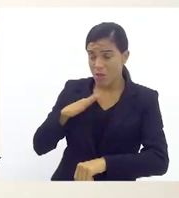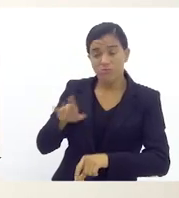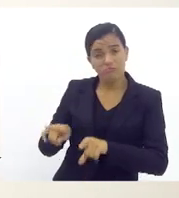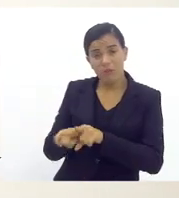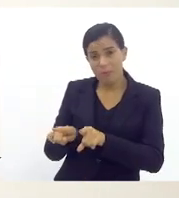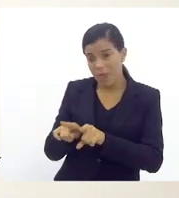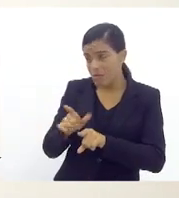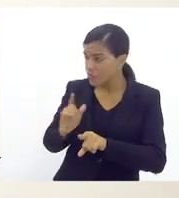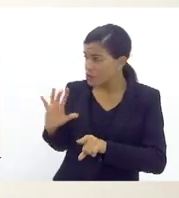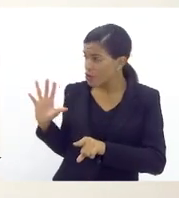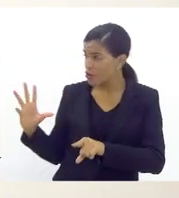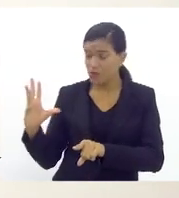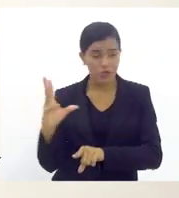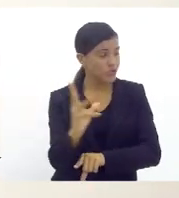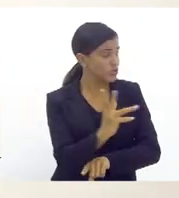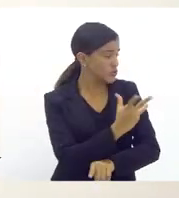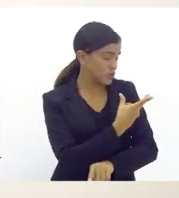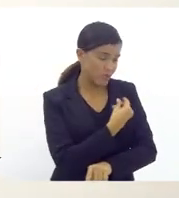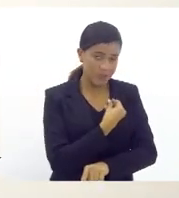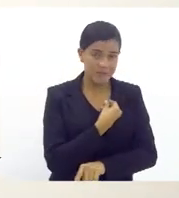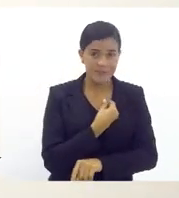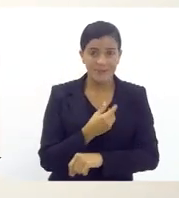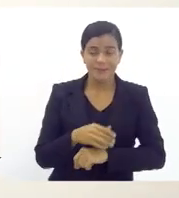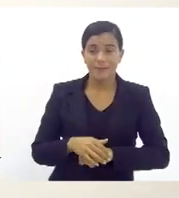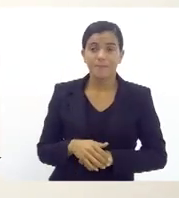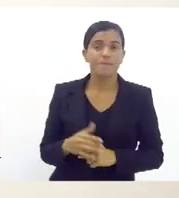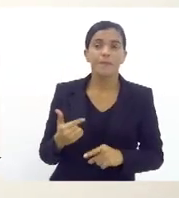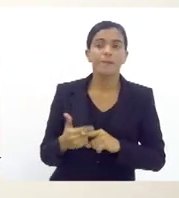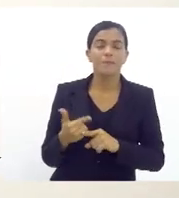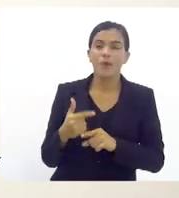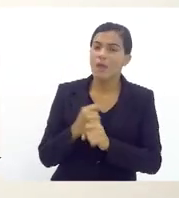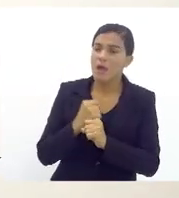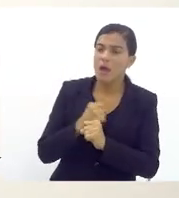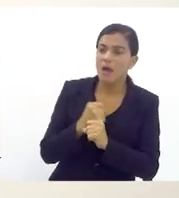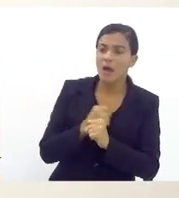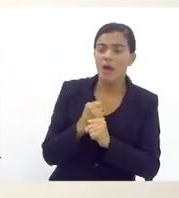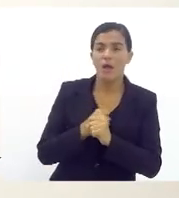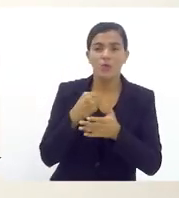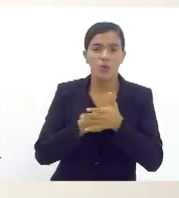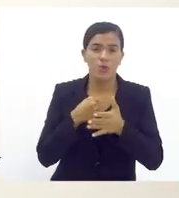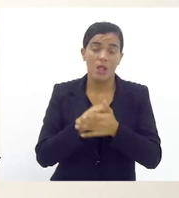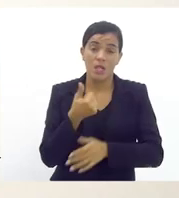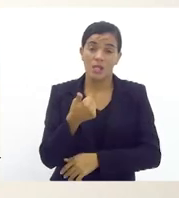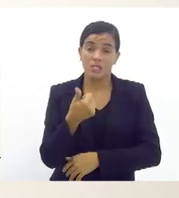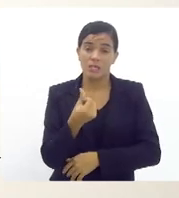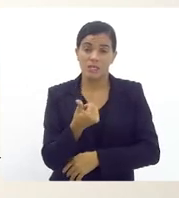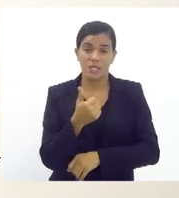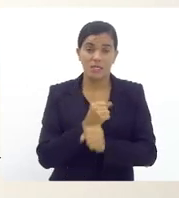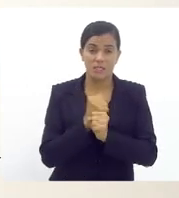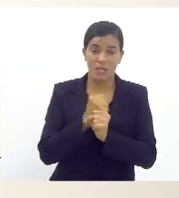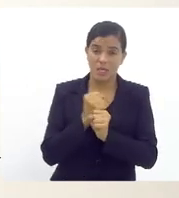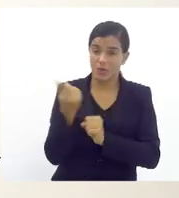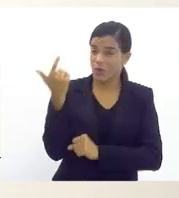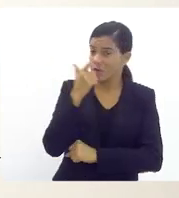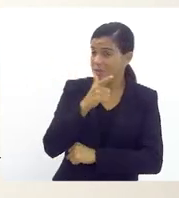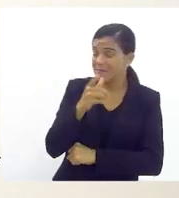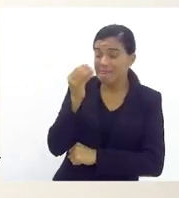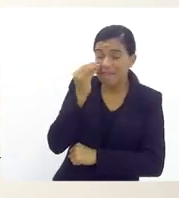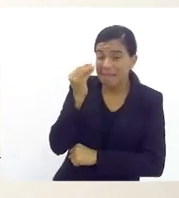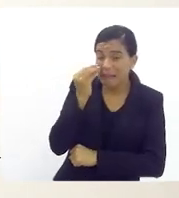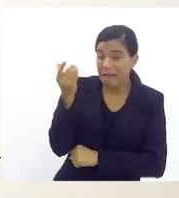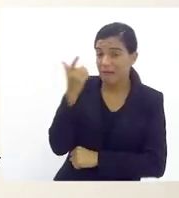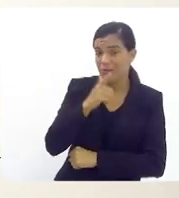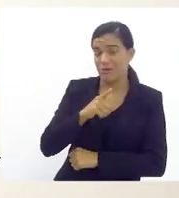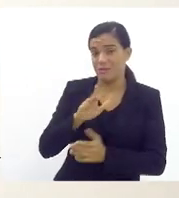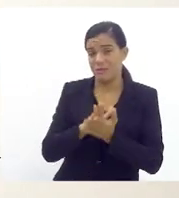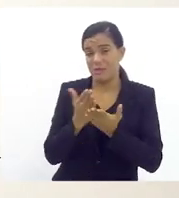de todos aqui presentes, porque são muitos anos lutando, foram 16 anos tentando obter essa carteira de trabalho, e